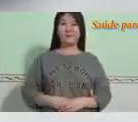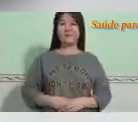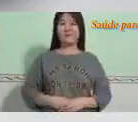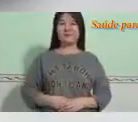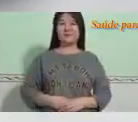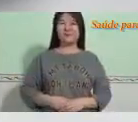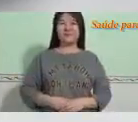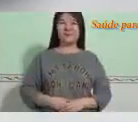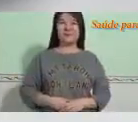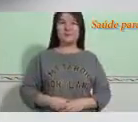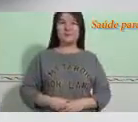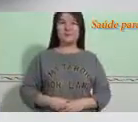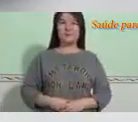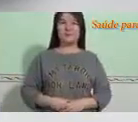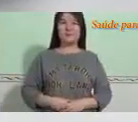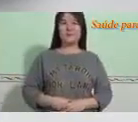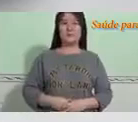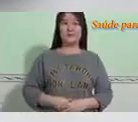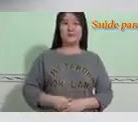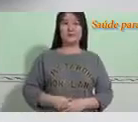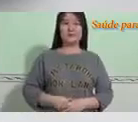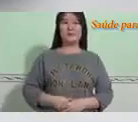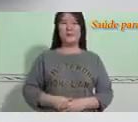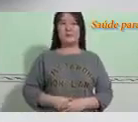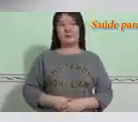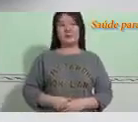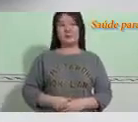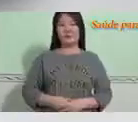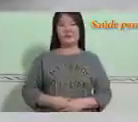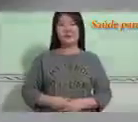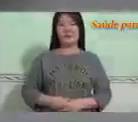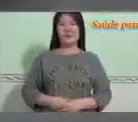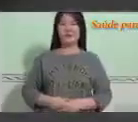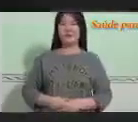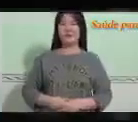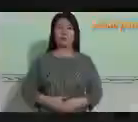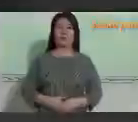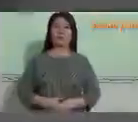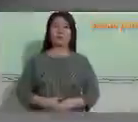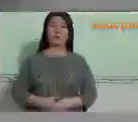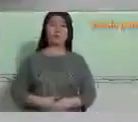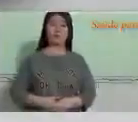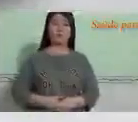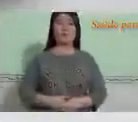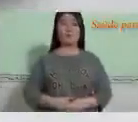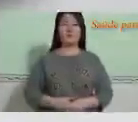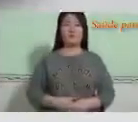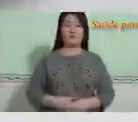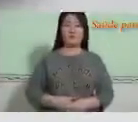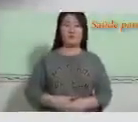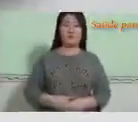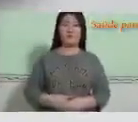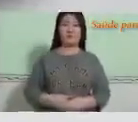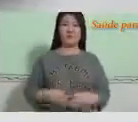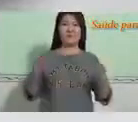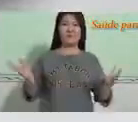fosfoquinase vírgula intolerância ela contos e vírgula dor muscular vírgula rh do sangue do número de